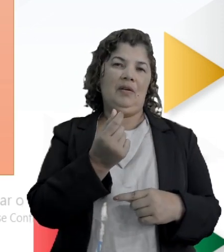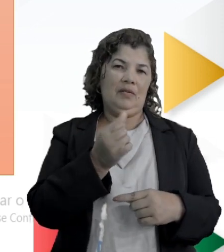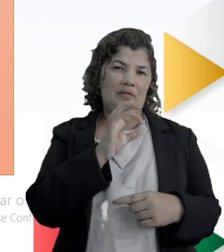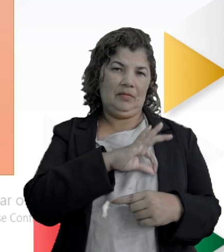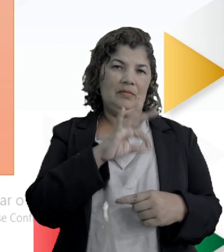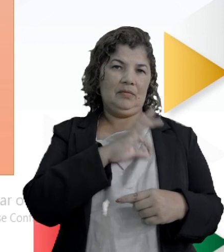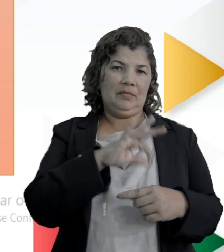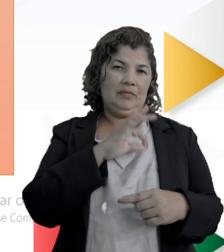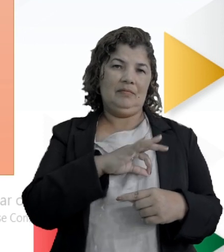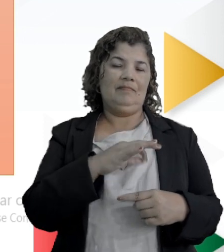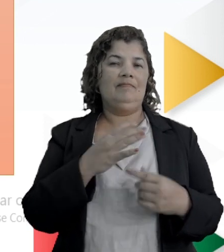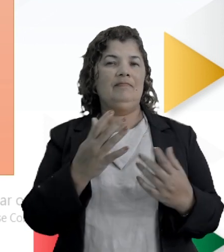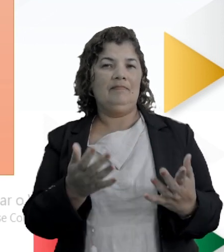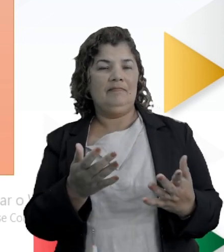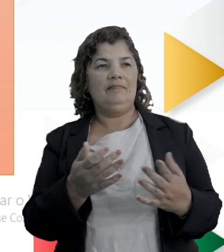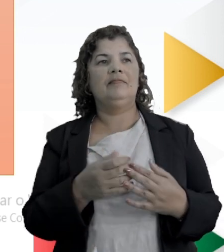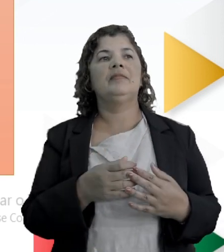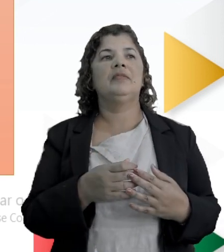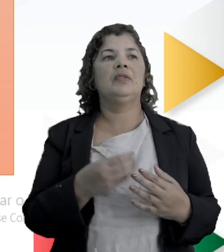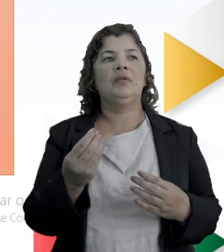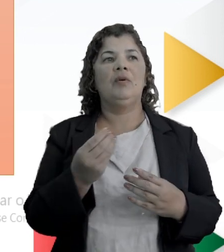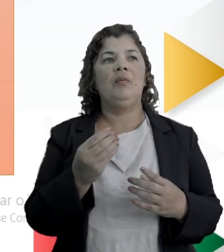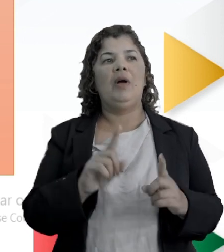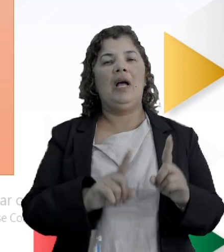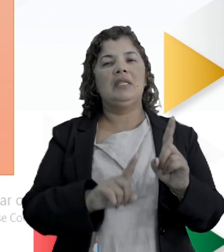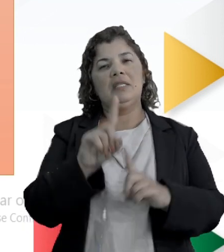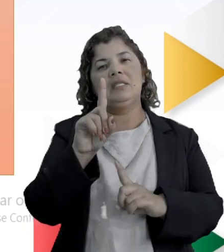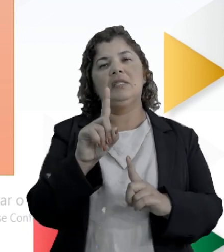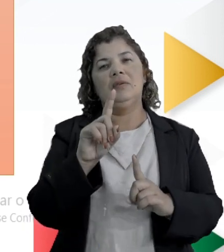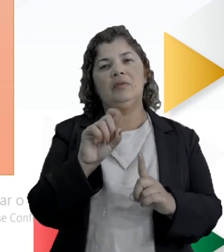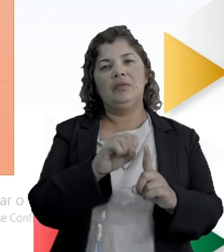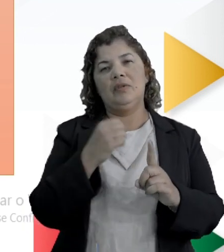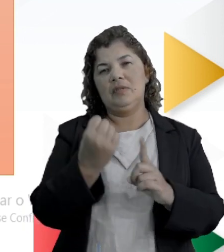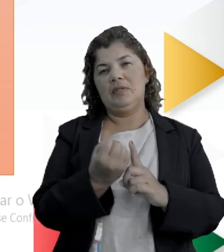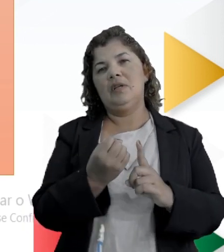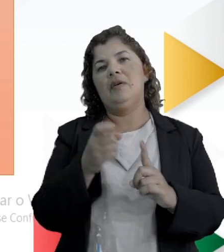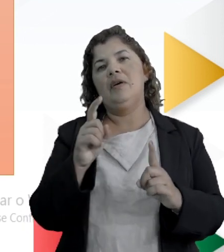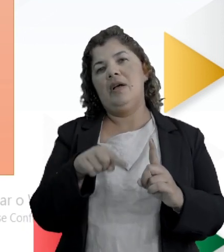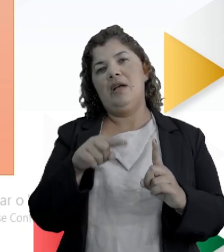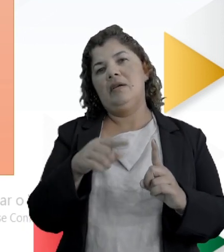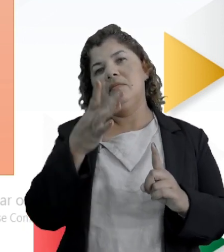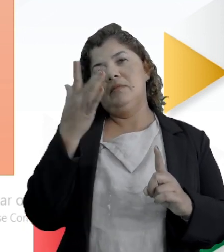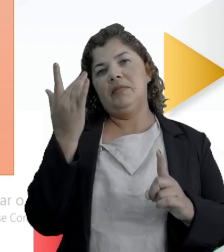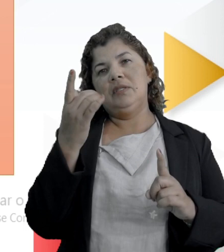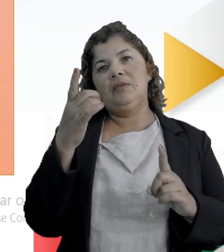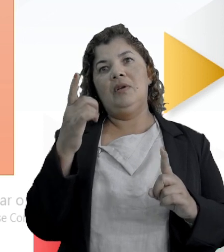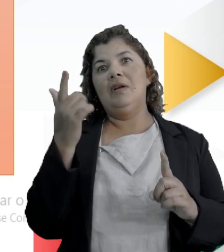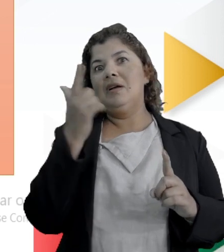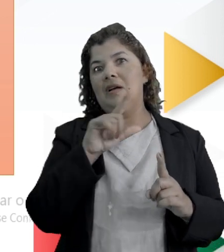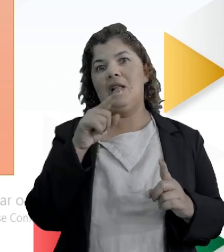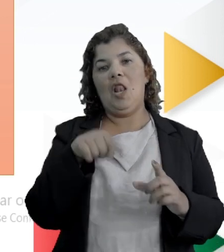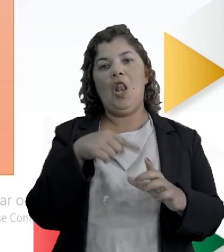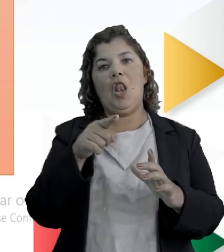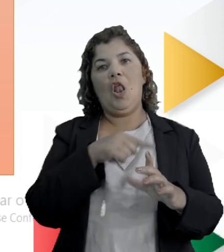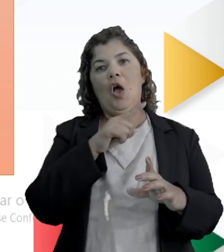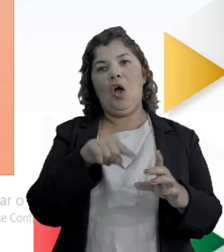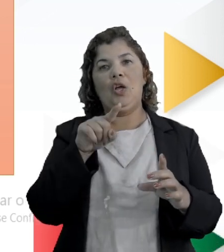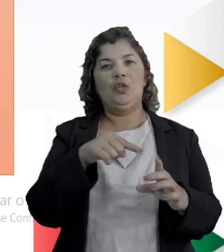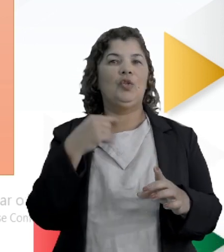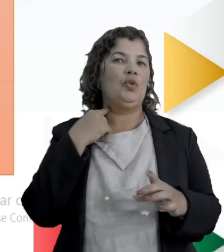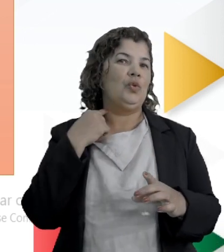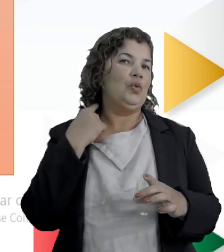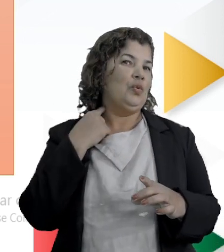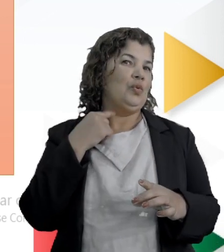destaque, será mesmo? Um exemplo de ascensão social pode ser quando o indivíduo ganha, por exemplo, na loteria, não é isso? Essa